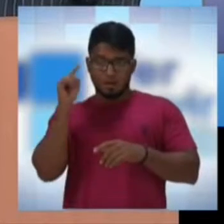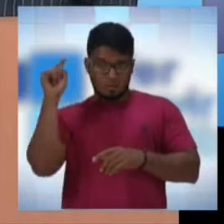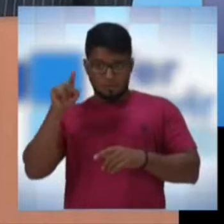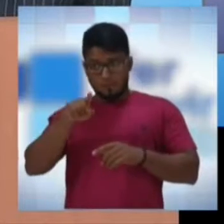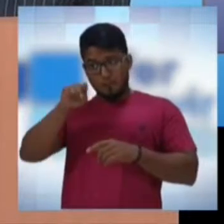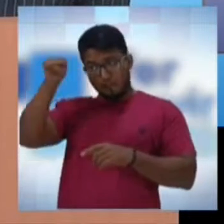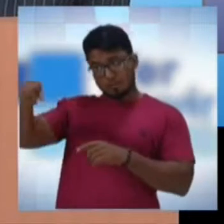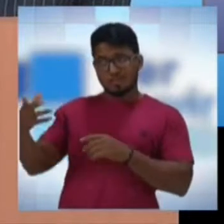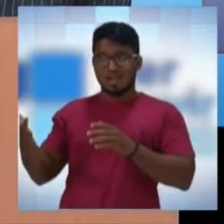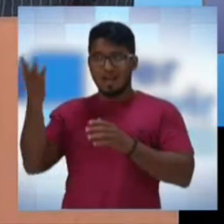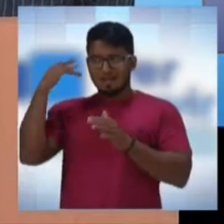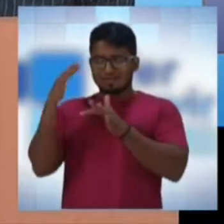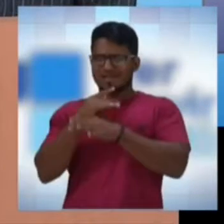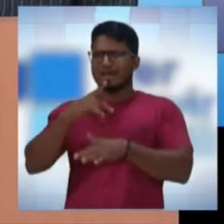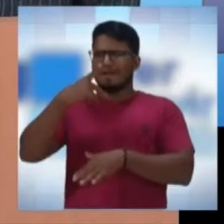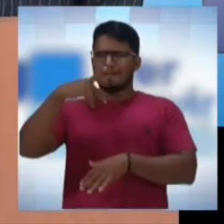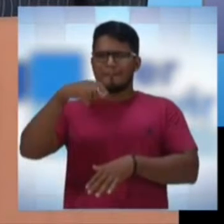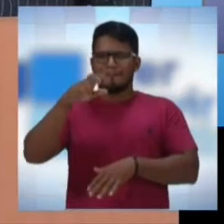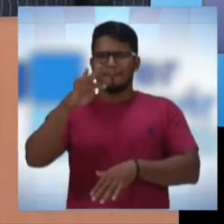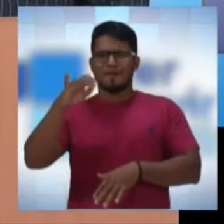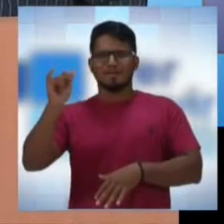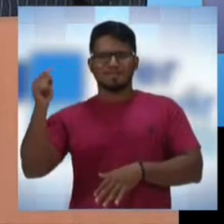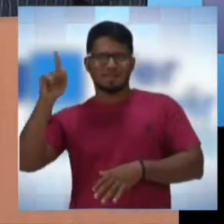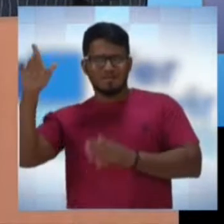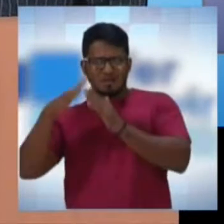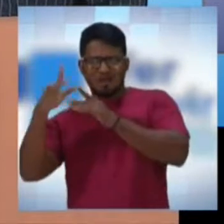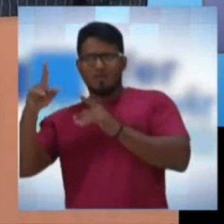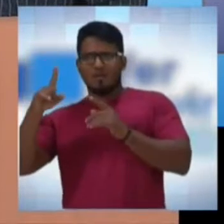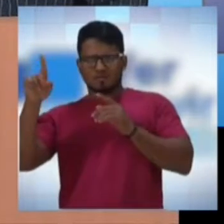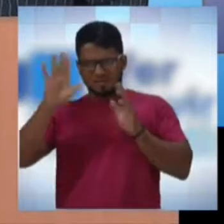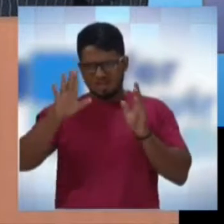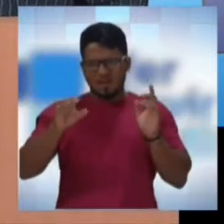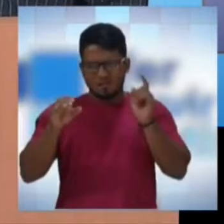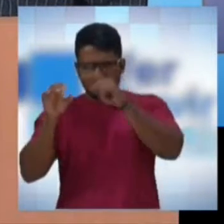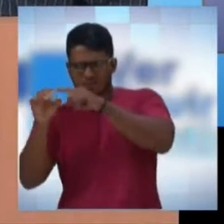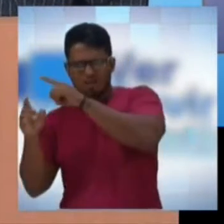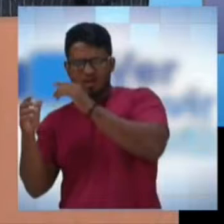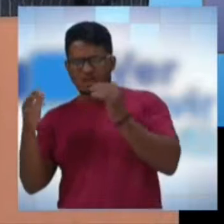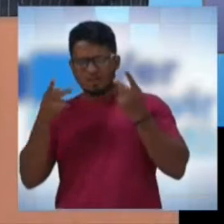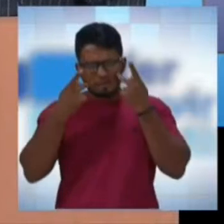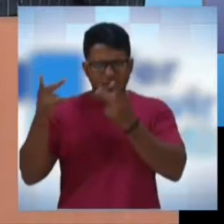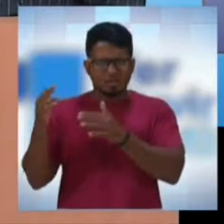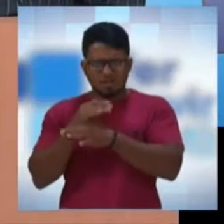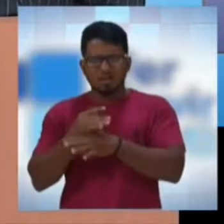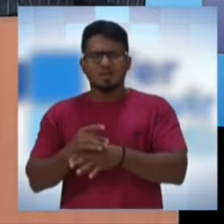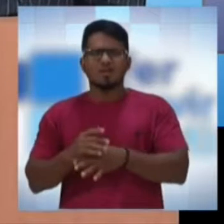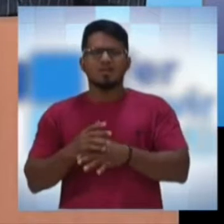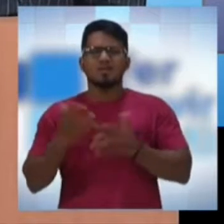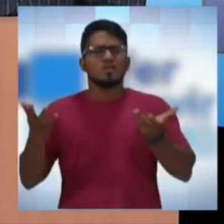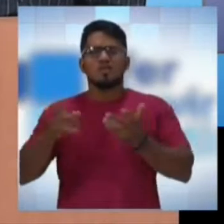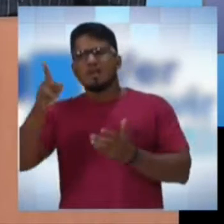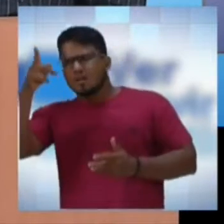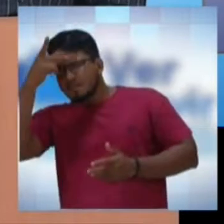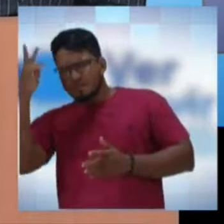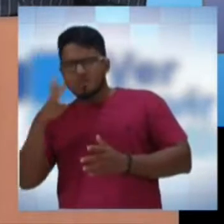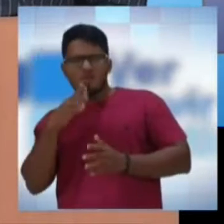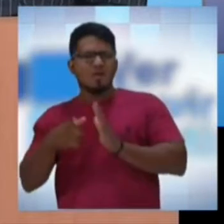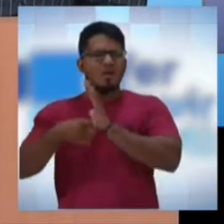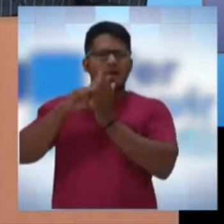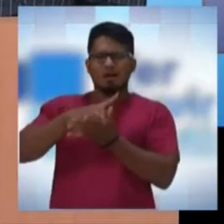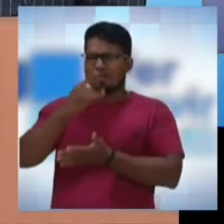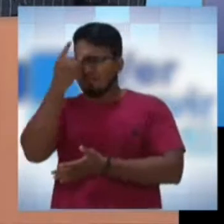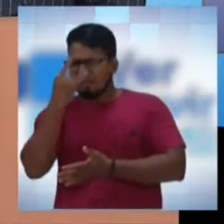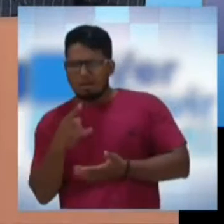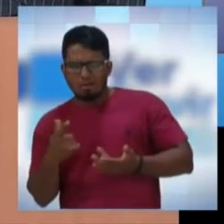evidentemente, que você veio de Paulistana. Já voltou em Paulistana depois de voltei, tudo isso? Algumas vezes? Voltei. E hoje, o que é que o povo que